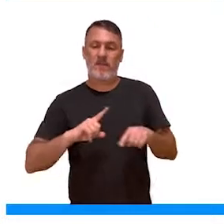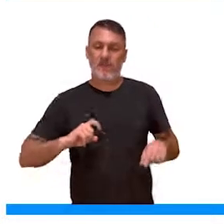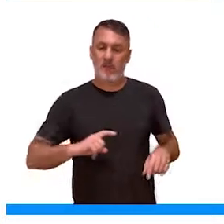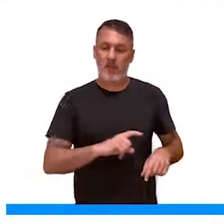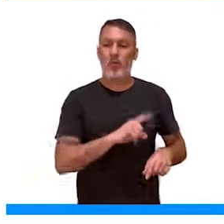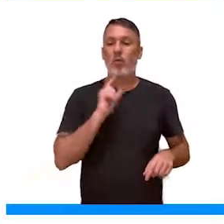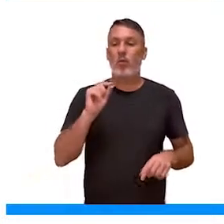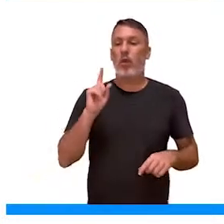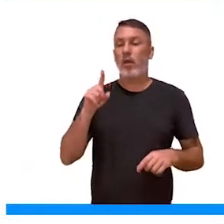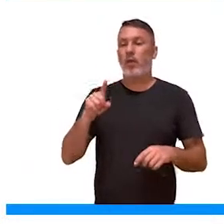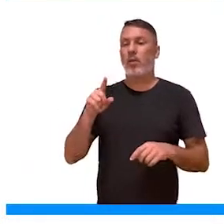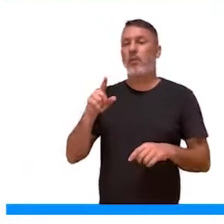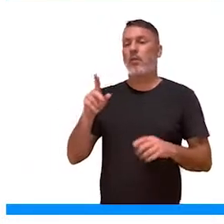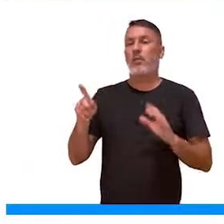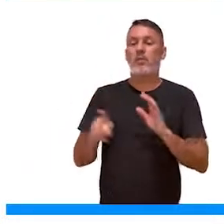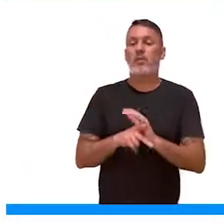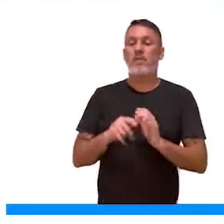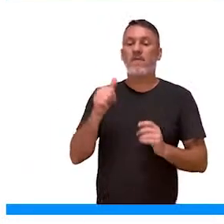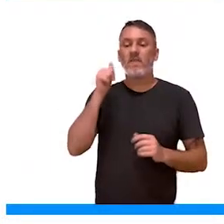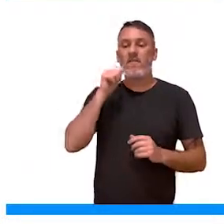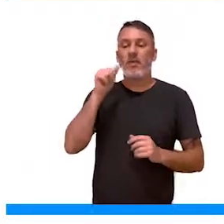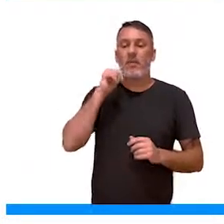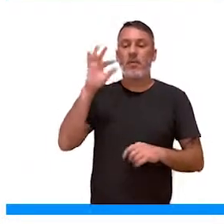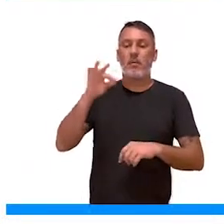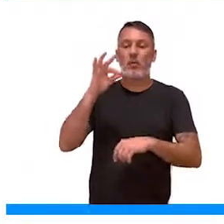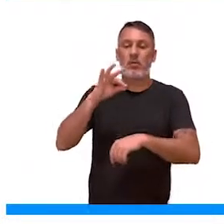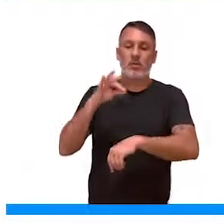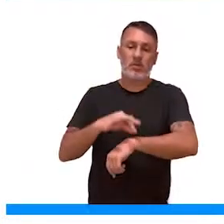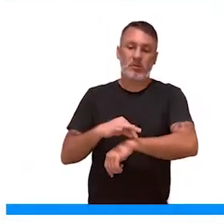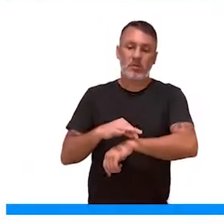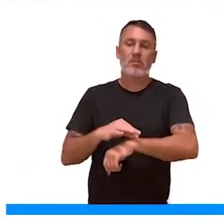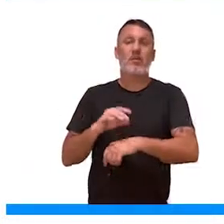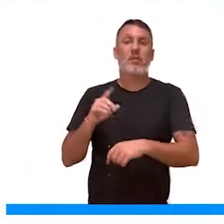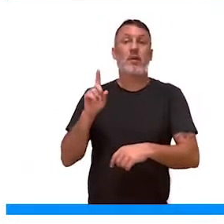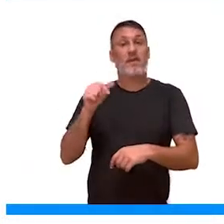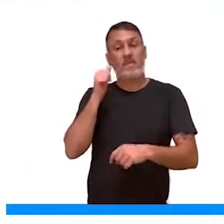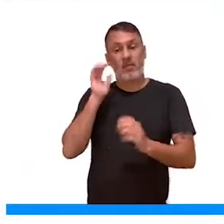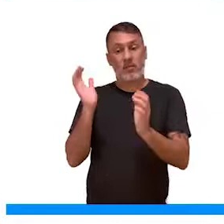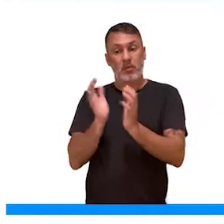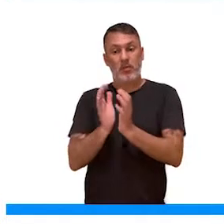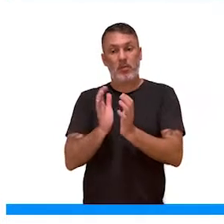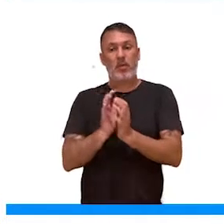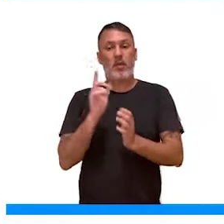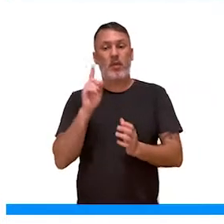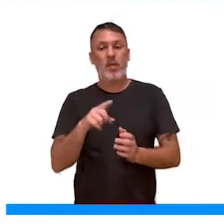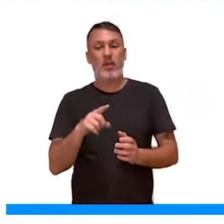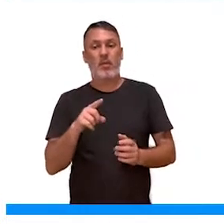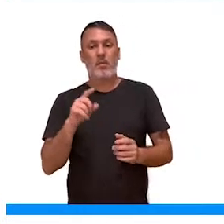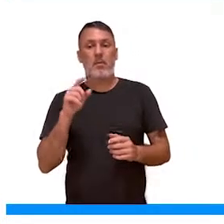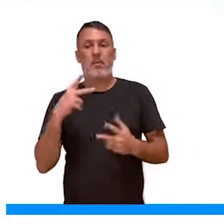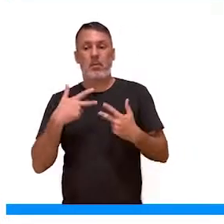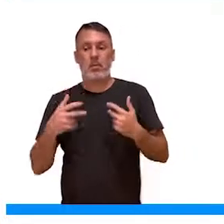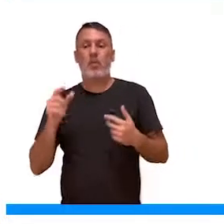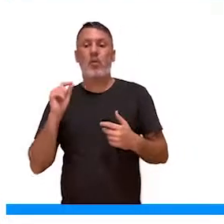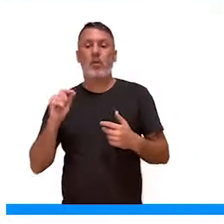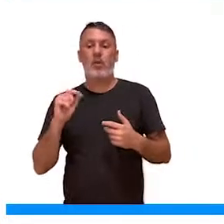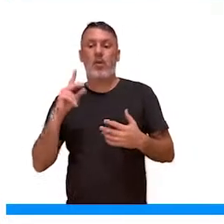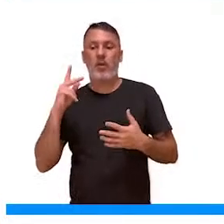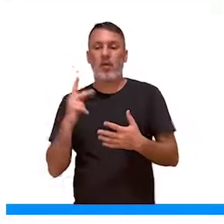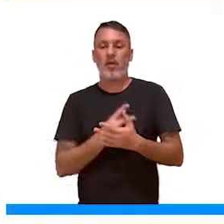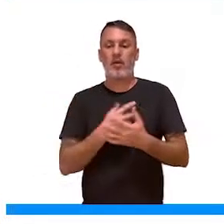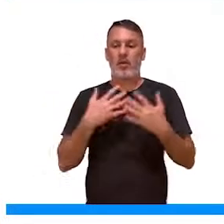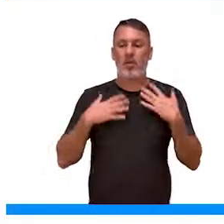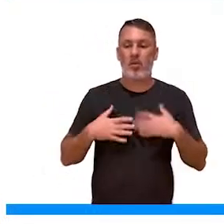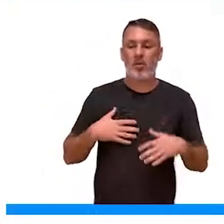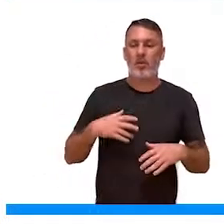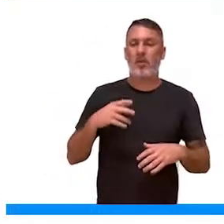verme nematóide, e ela vai ter a transmissão através das fêmeas do mosquito. Então, é um parasita heteroxênico.